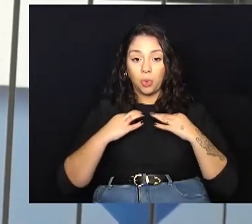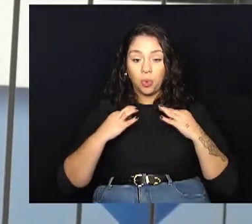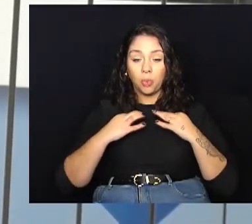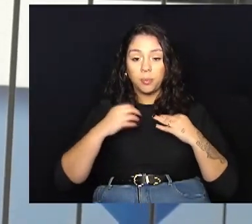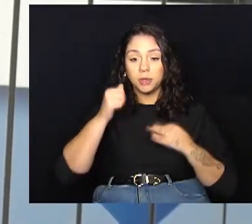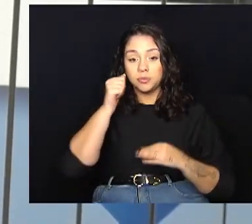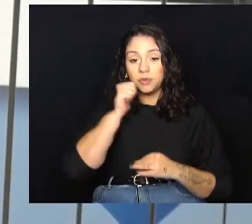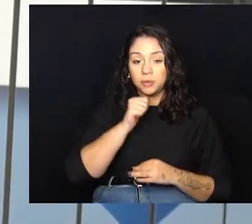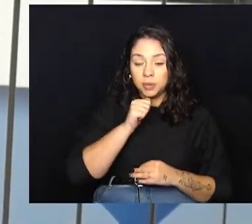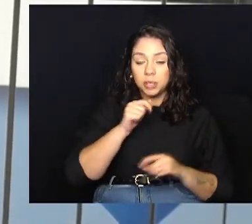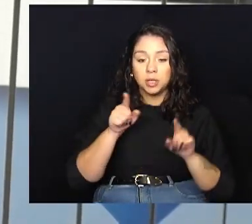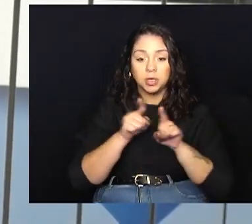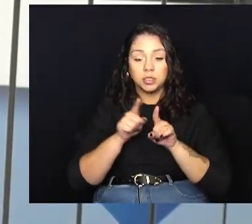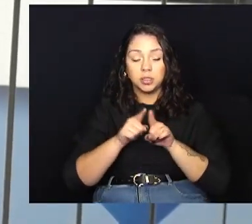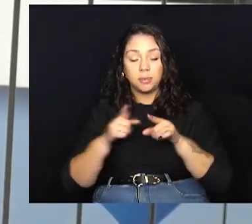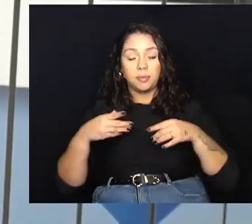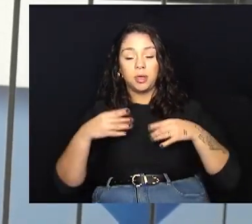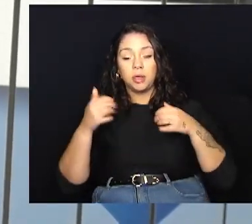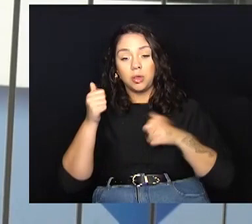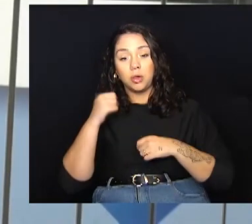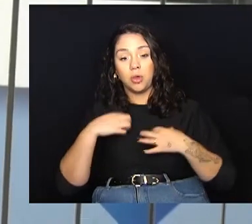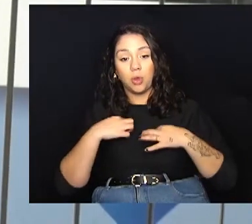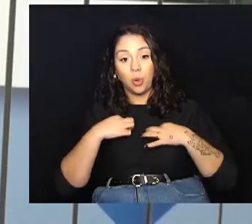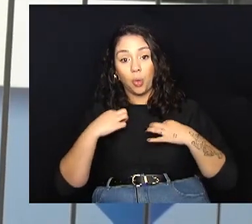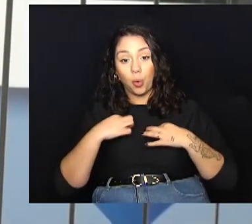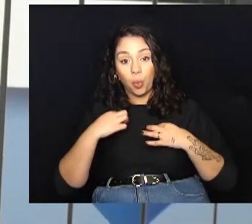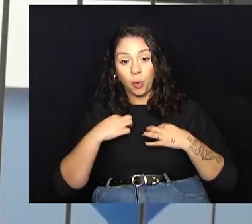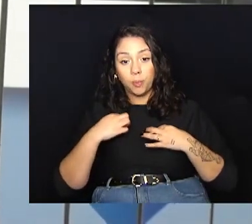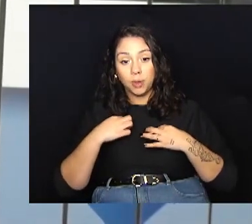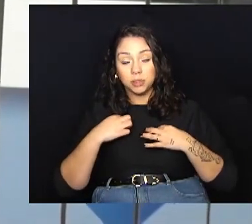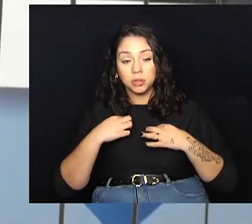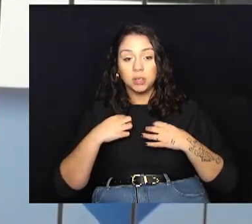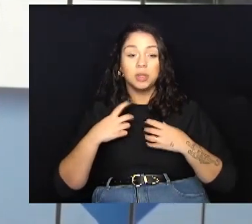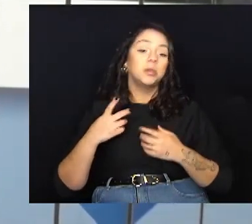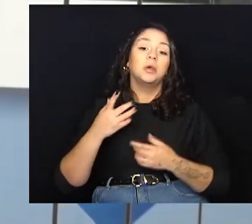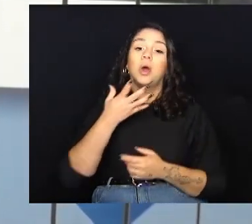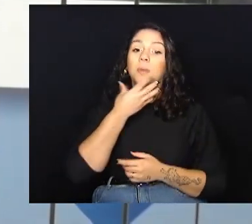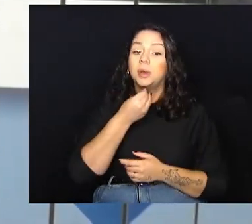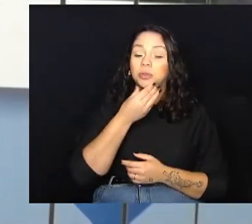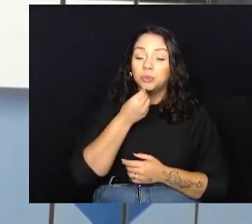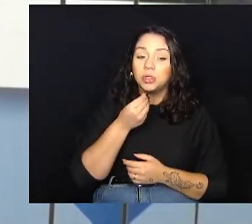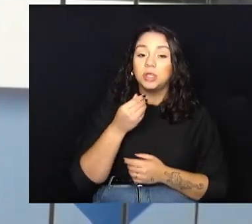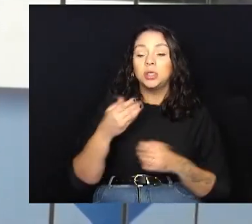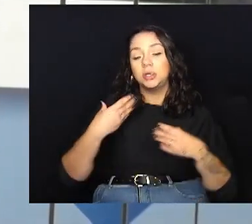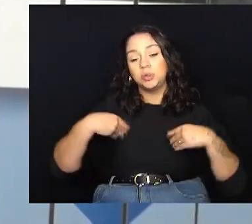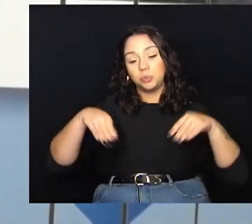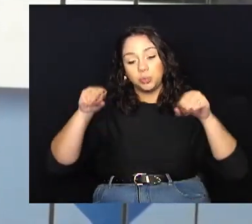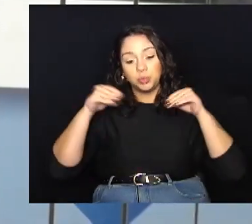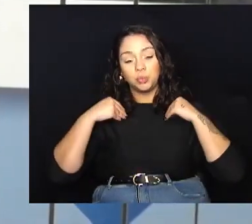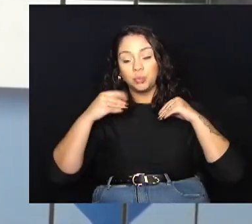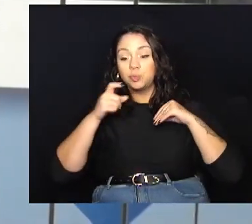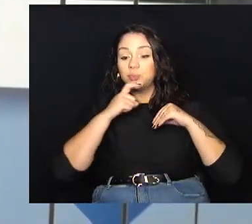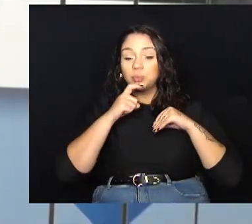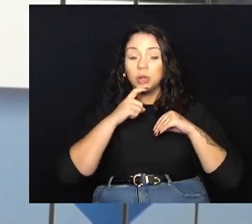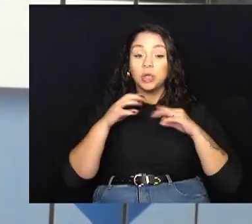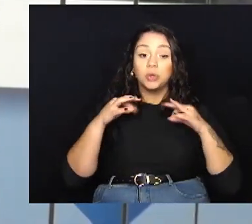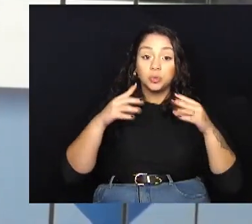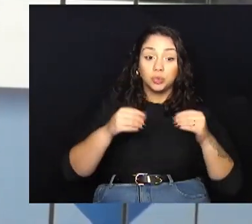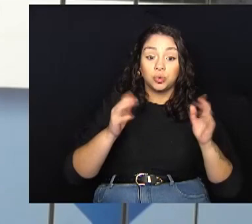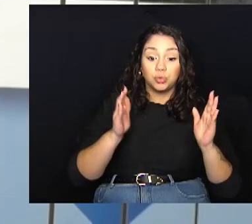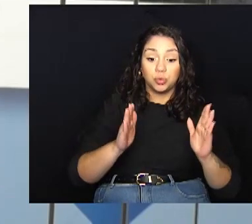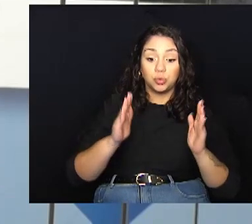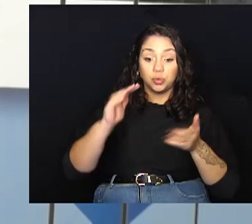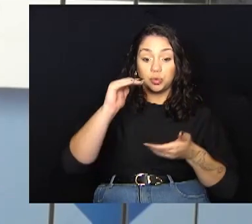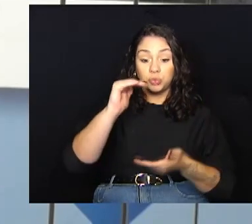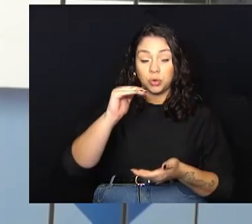masculinas e cobertores sempre em bom estado de conservação todas as informações sobre os pontos de coleta